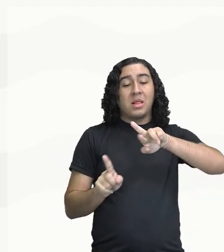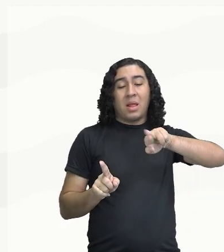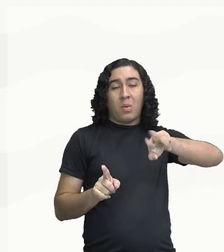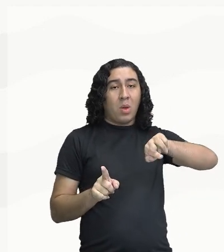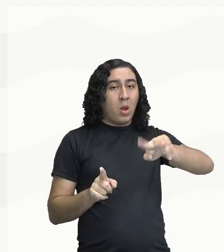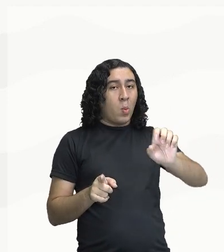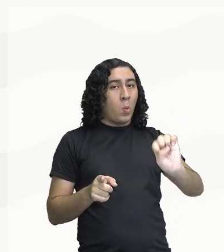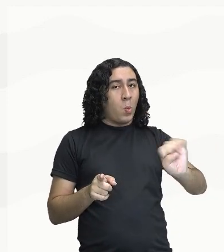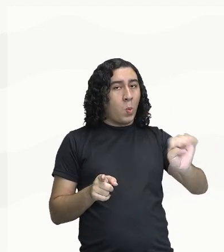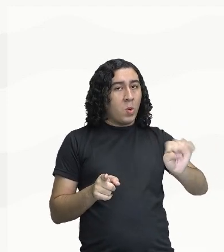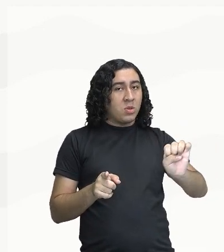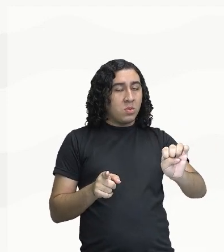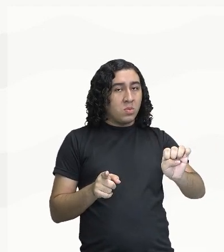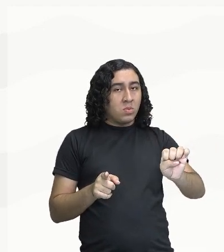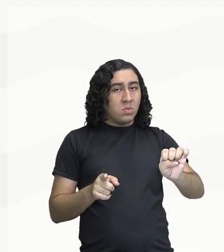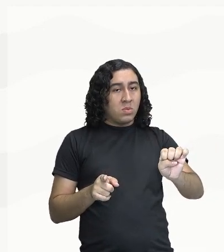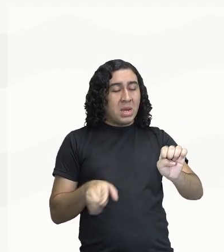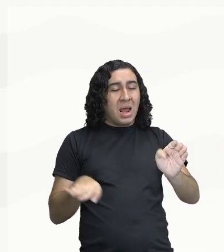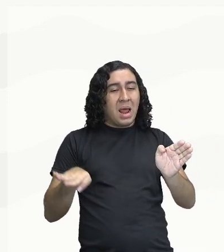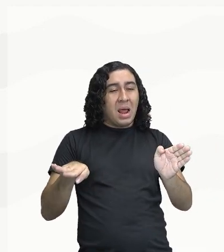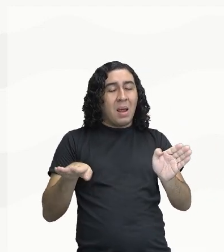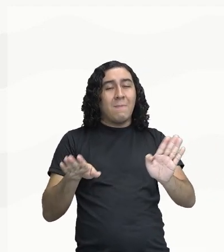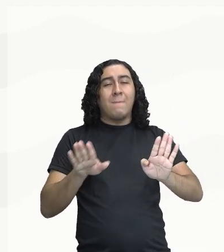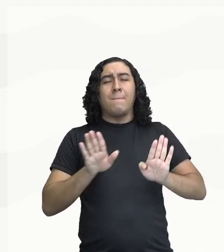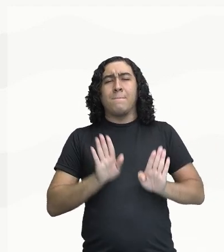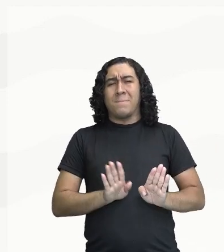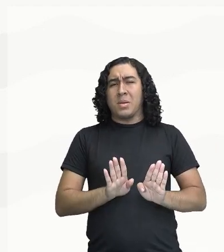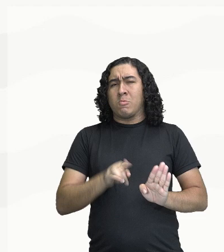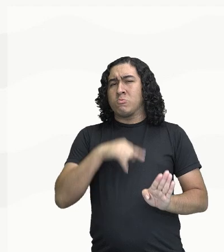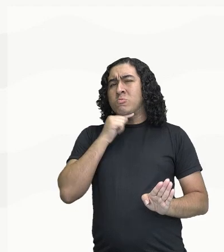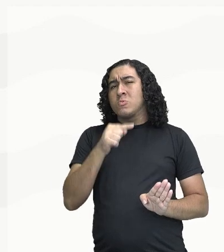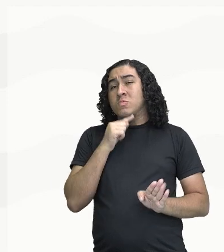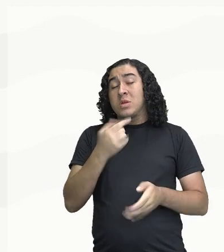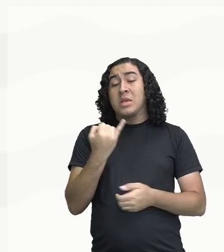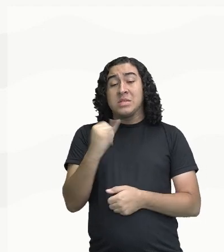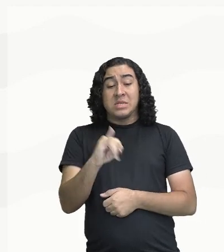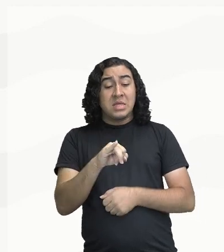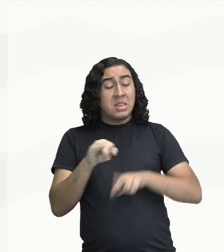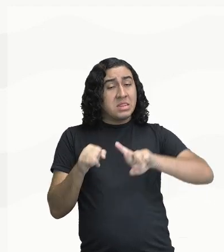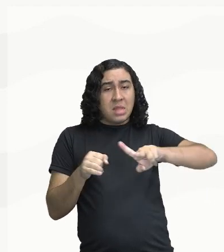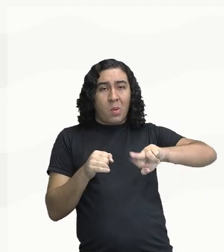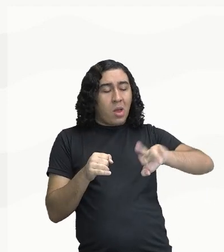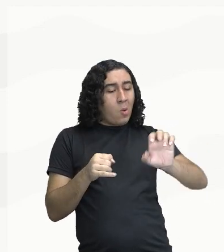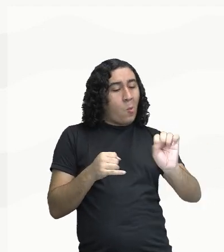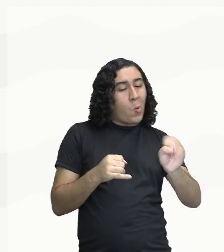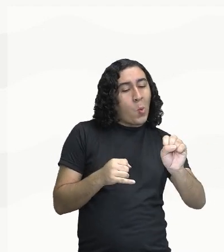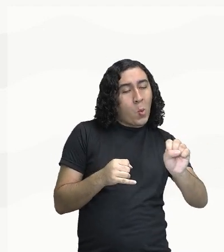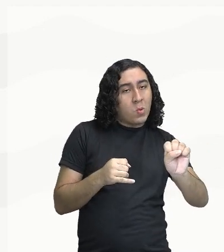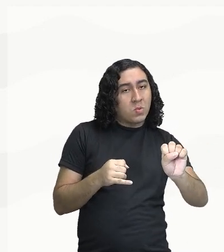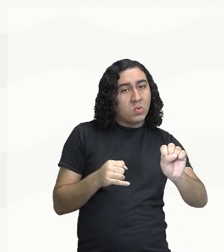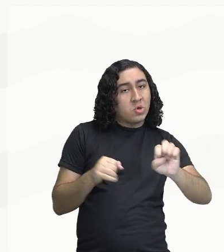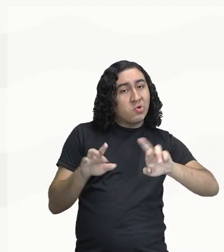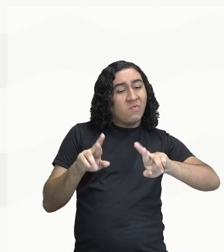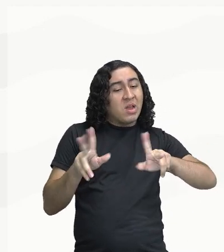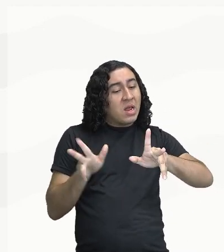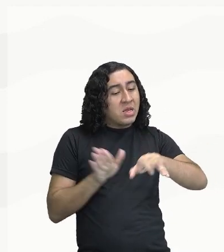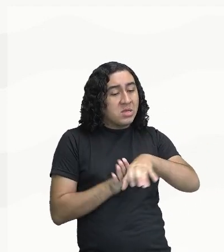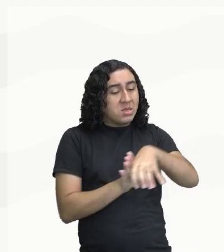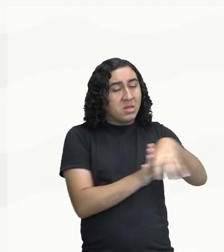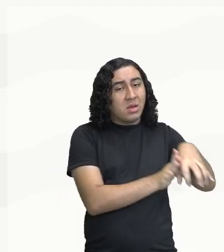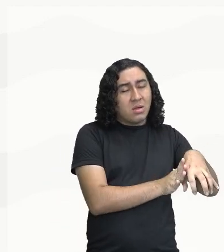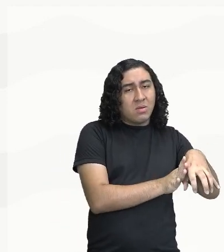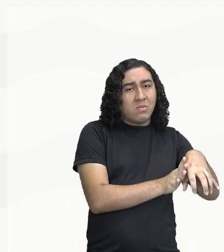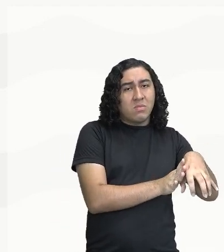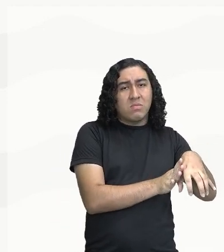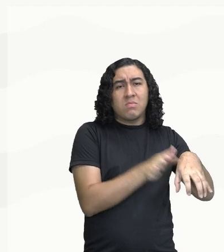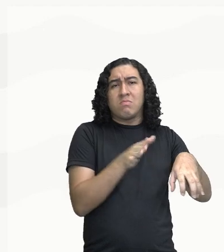têm 8. Então, vocês podem até se questionar, mas professora, se não é para incluir os que têm 8 salários mínimos,